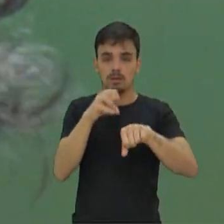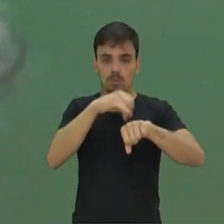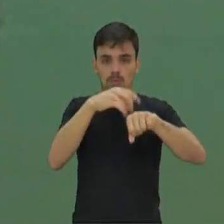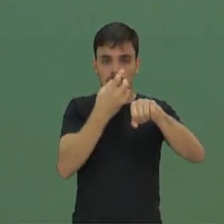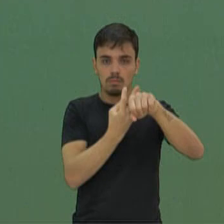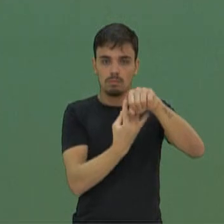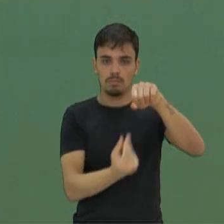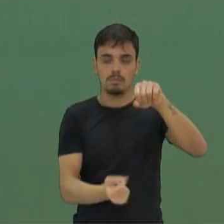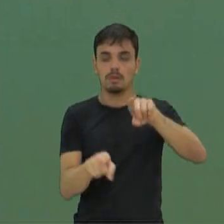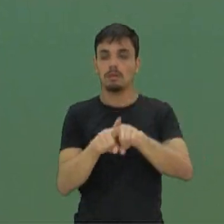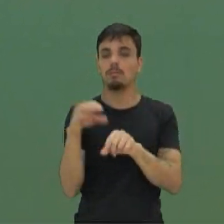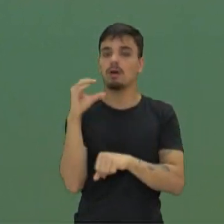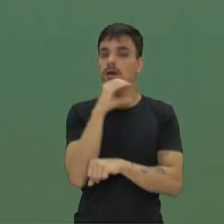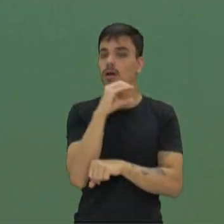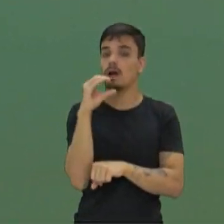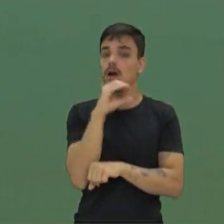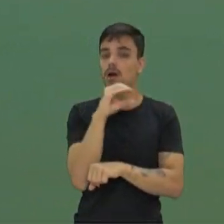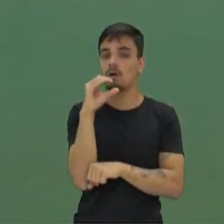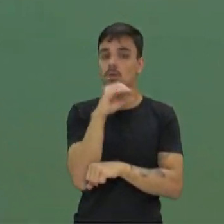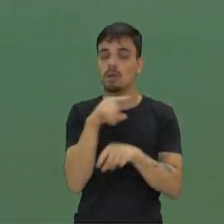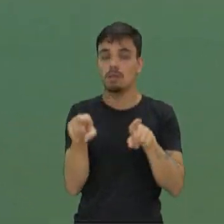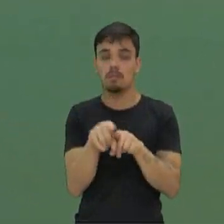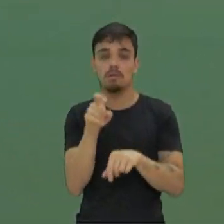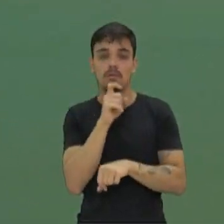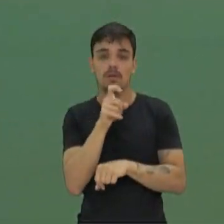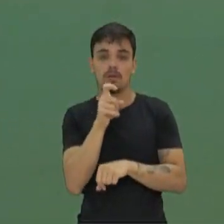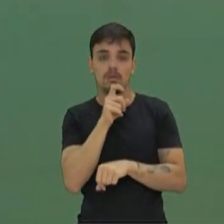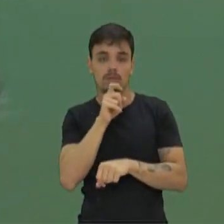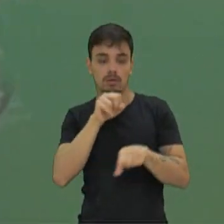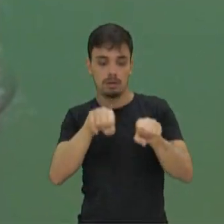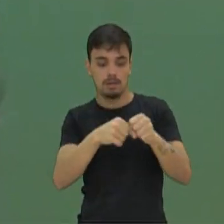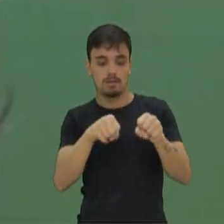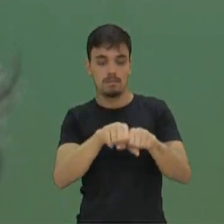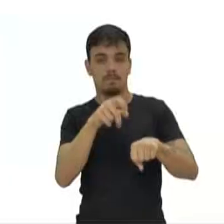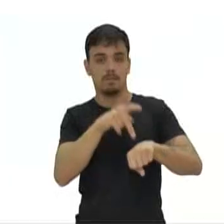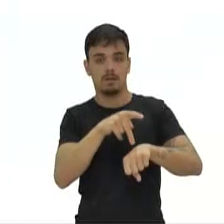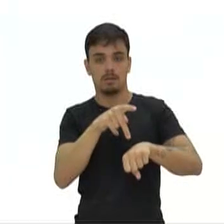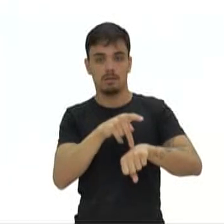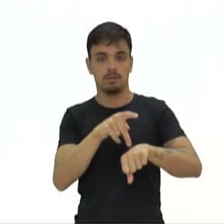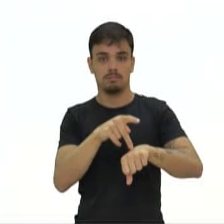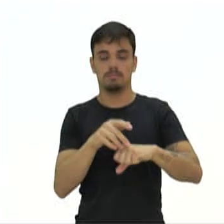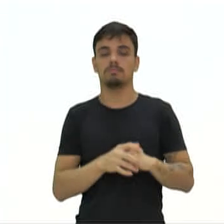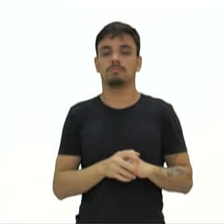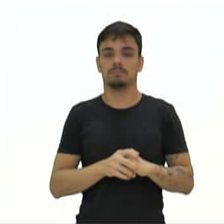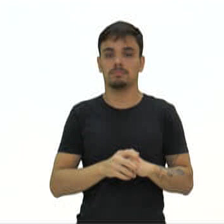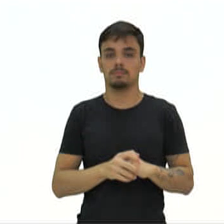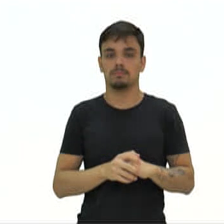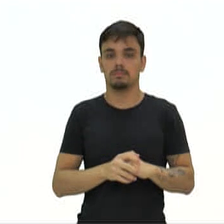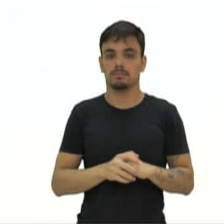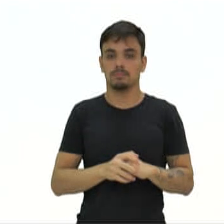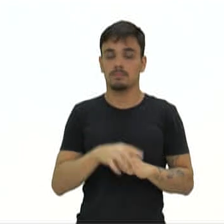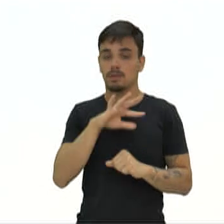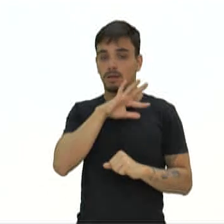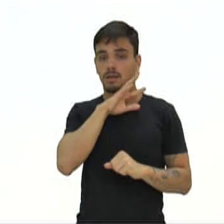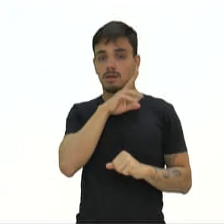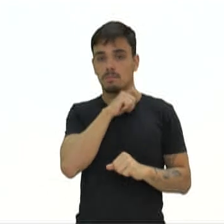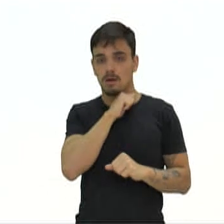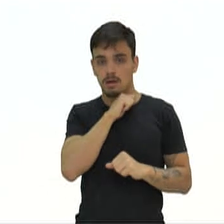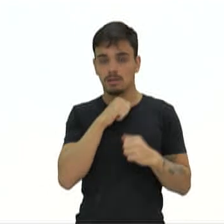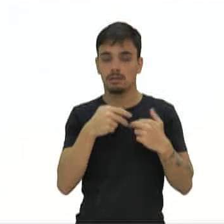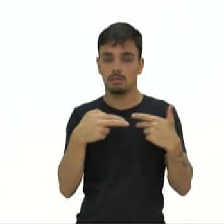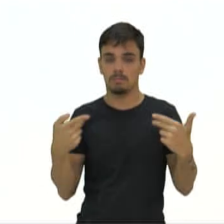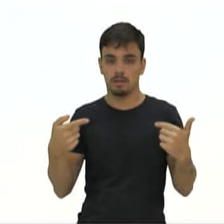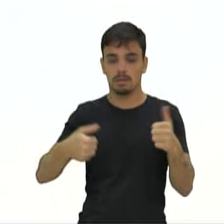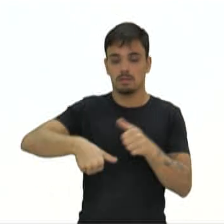O calor e o frio quebra esta rocha. Os líquens, os animais, transformam